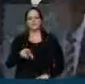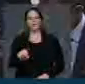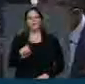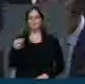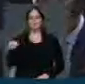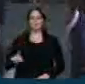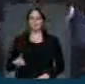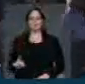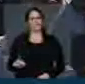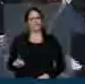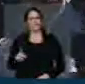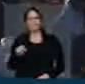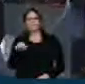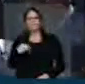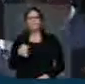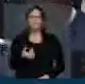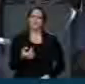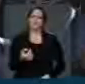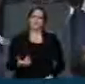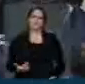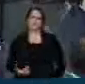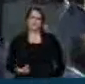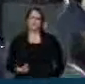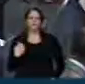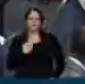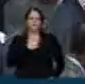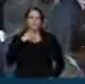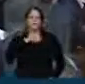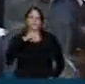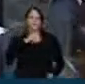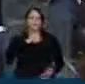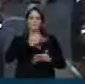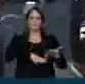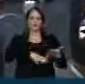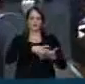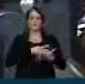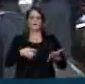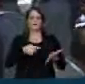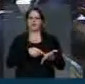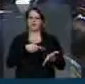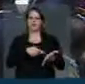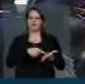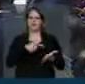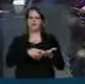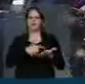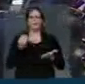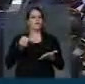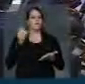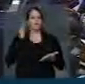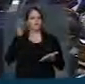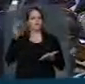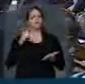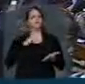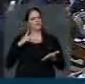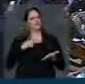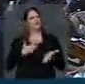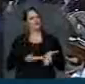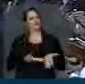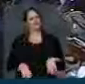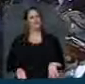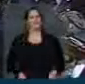Não, isso é muito pouco. Nós estamos aqui com a tabela, com as projeções, senhor presidente, senhores deputados, estão